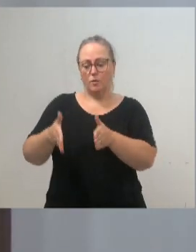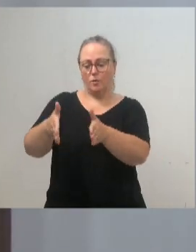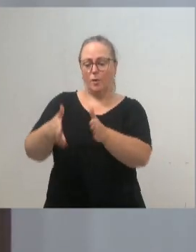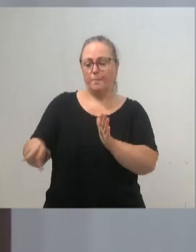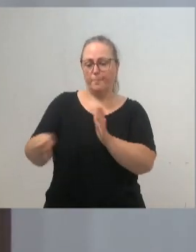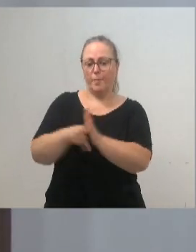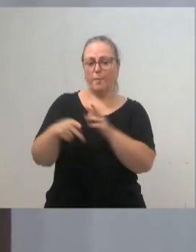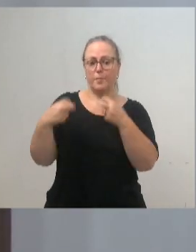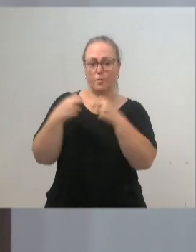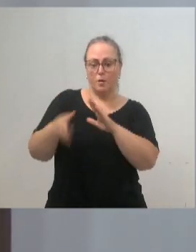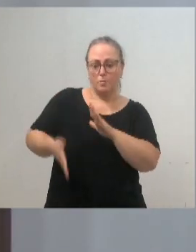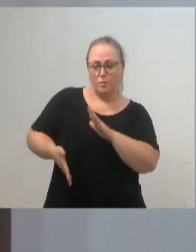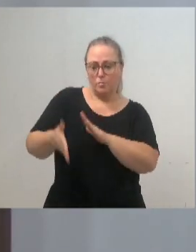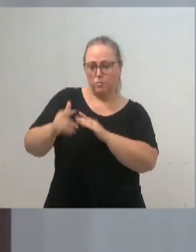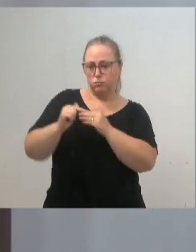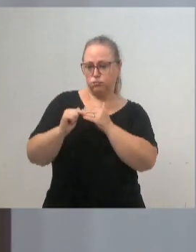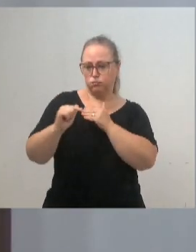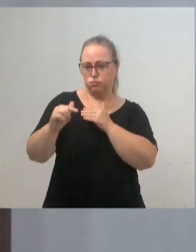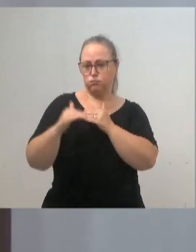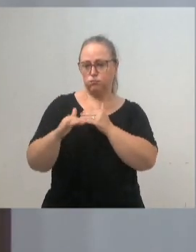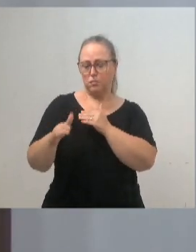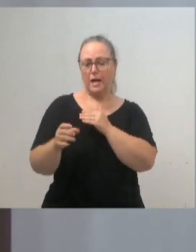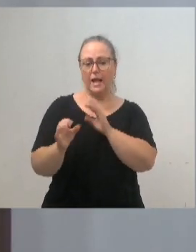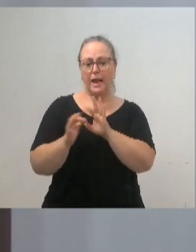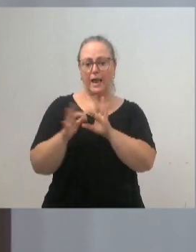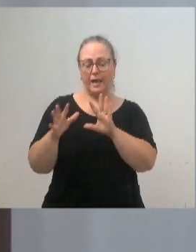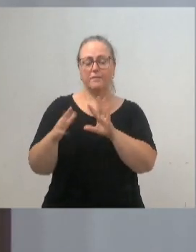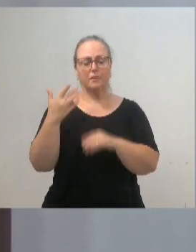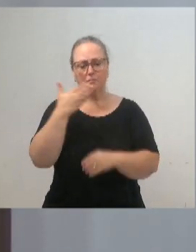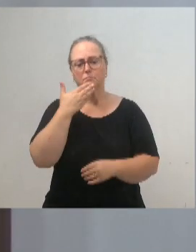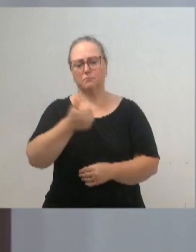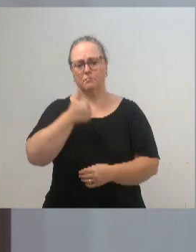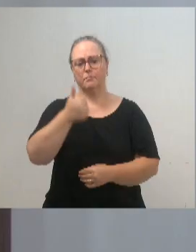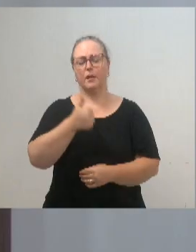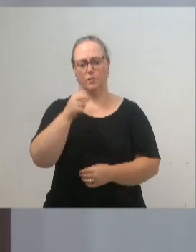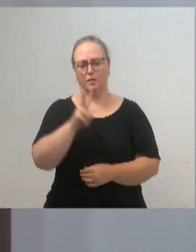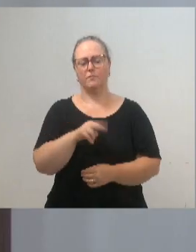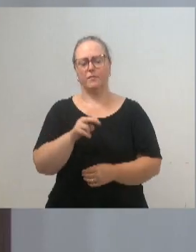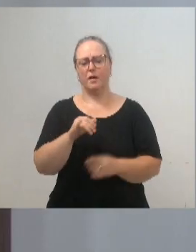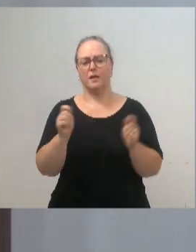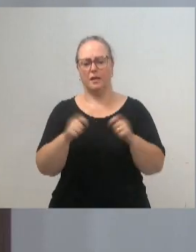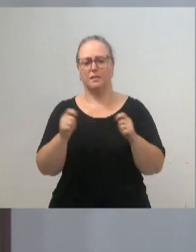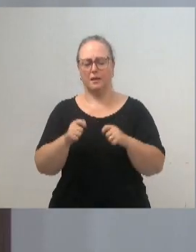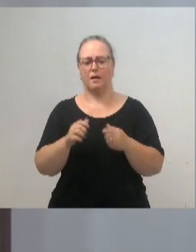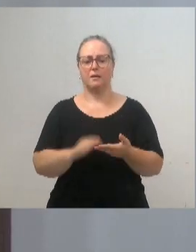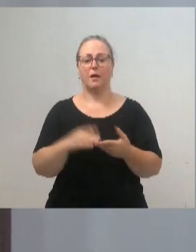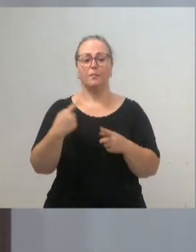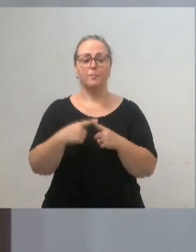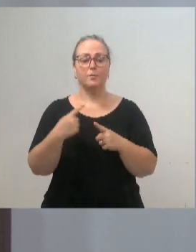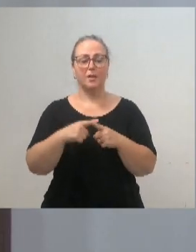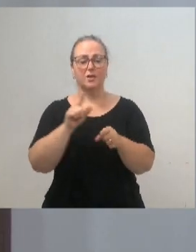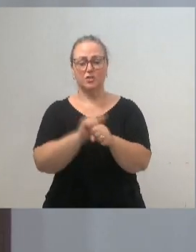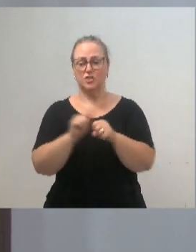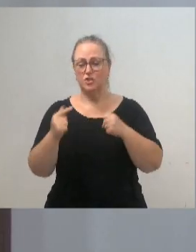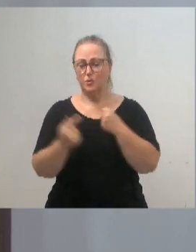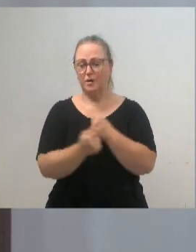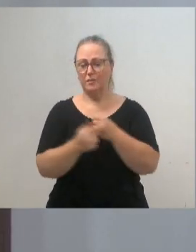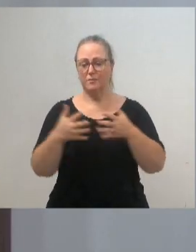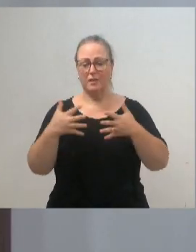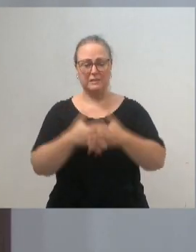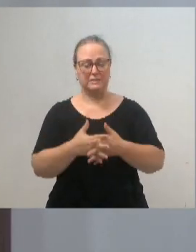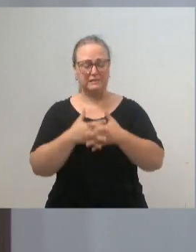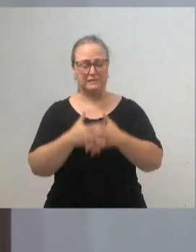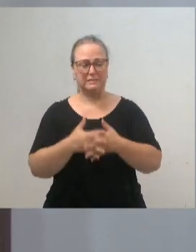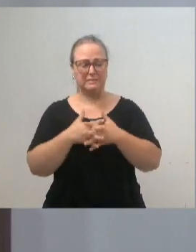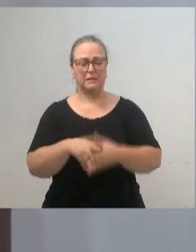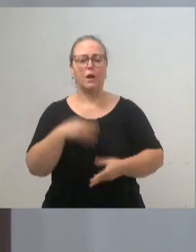em grande parte, são a solução para o problema de mobilidade que temos na nossa cidade. A nossa geografia é complexa, é limitada, não tem como a gente